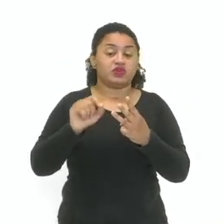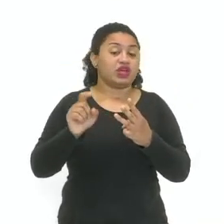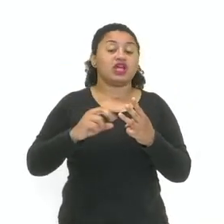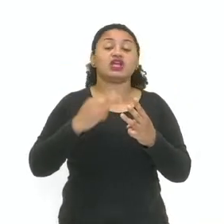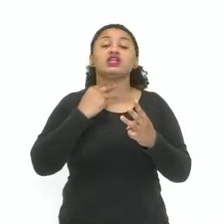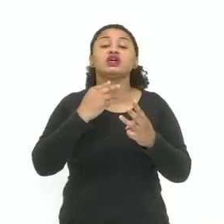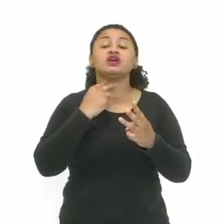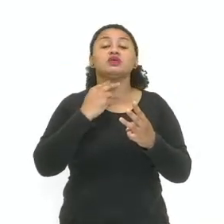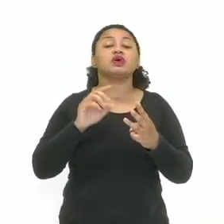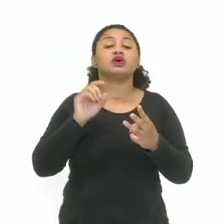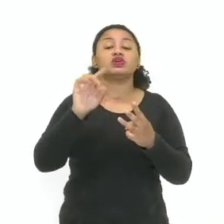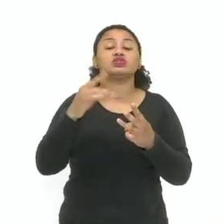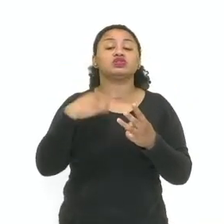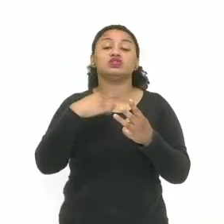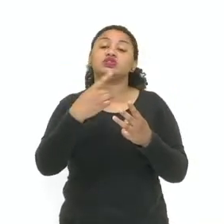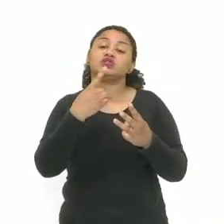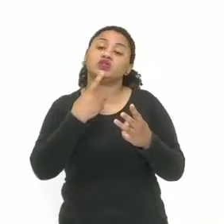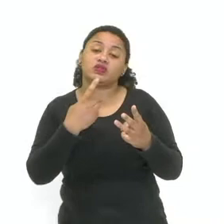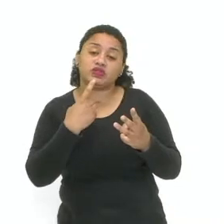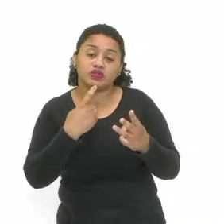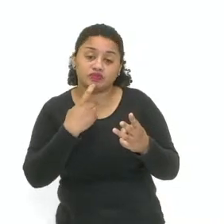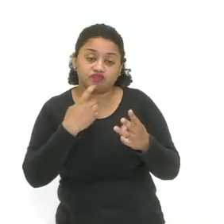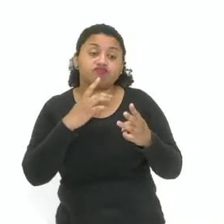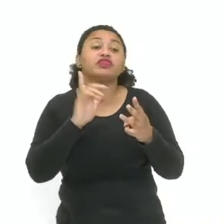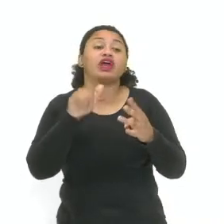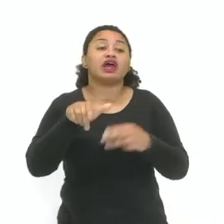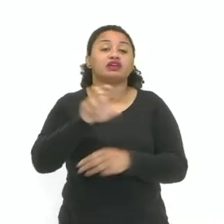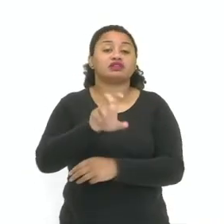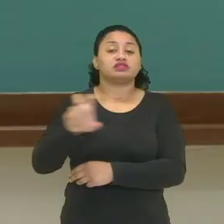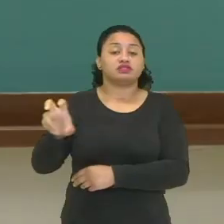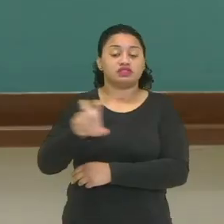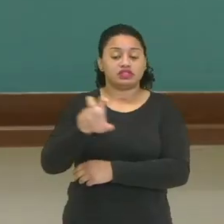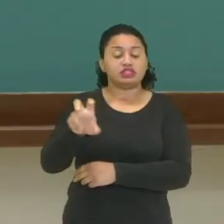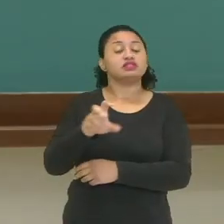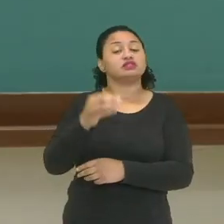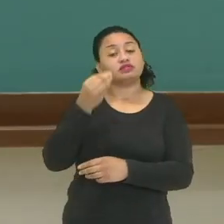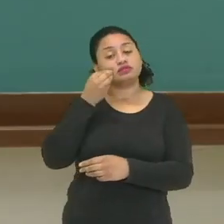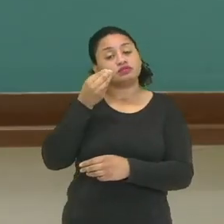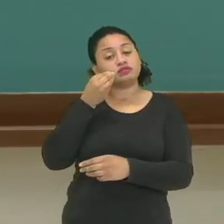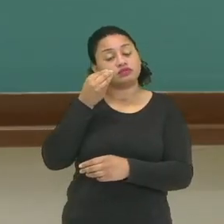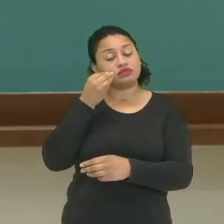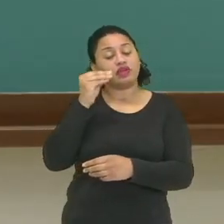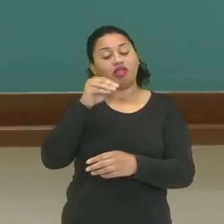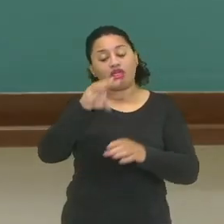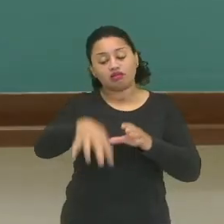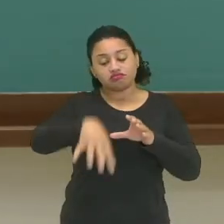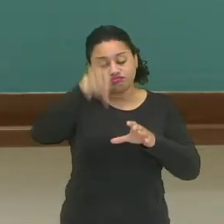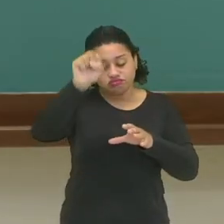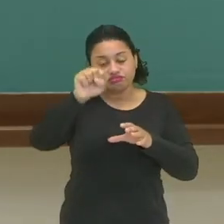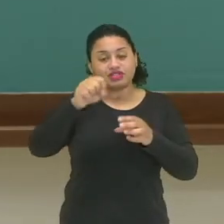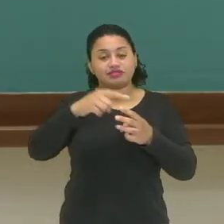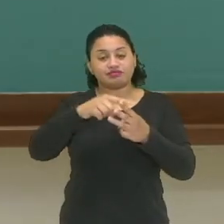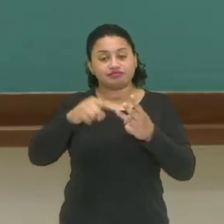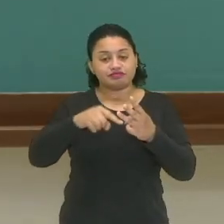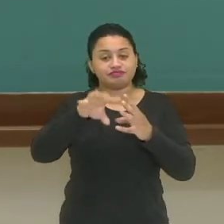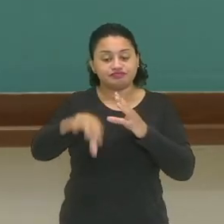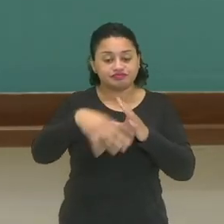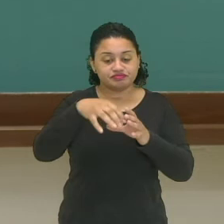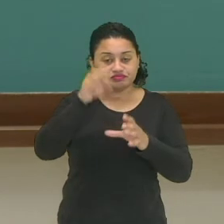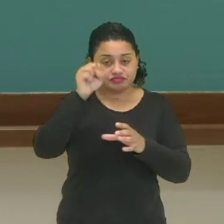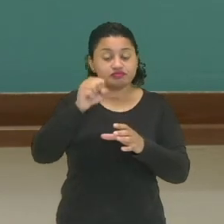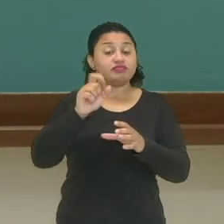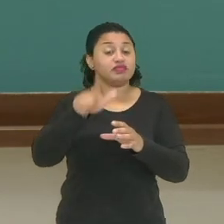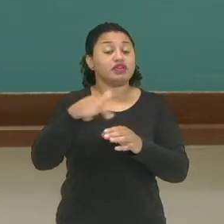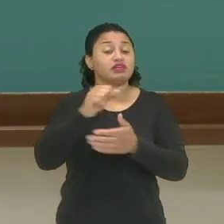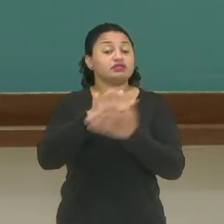saiam somente bolas vermelhas, é 55. Então, observe que é um exercício muito